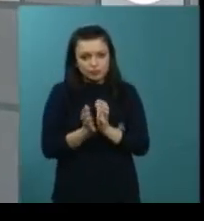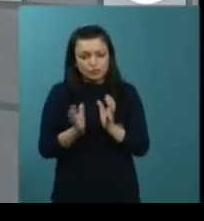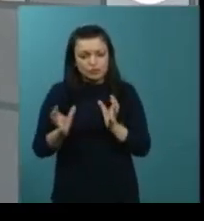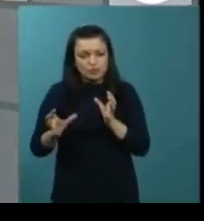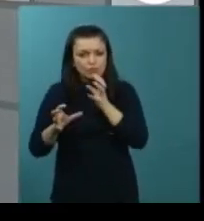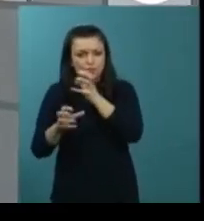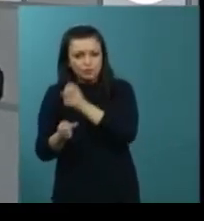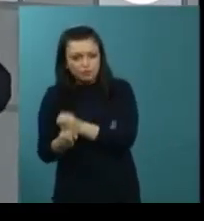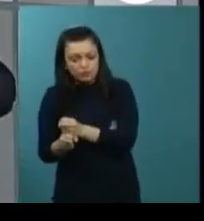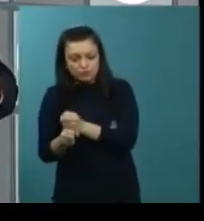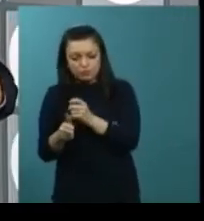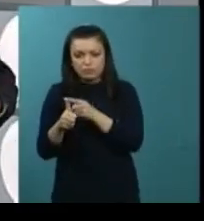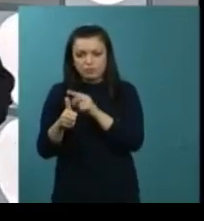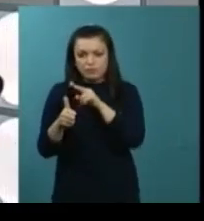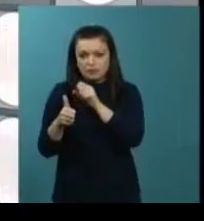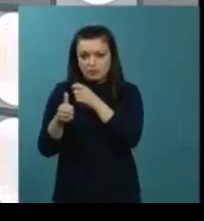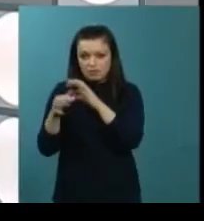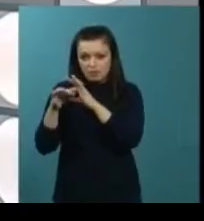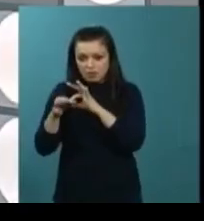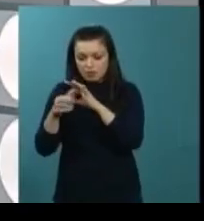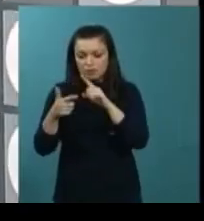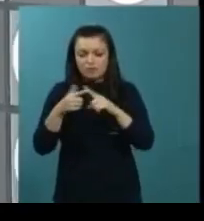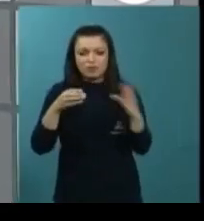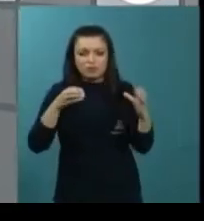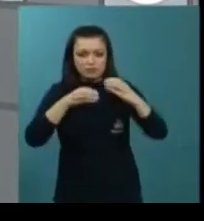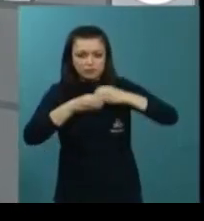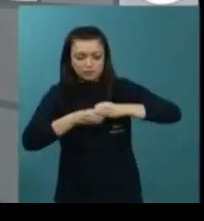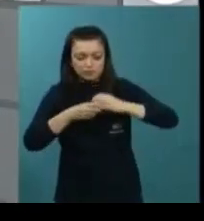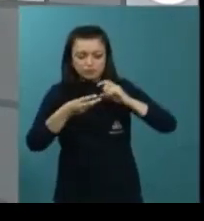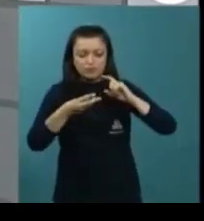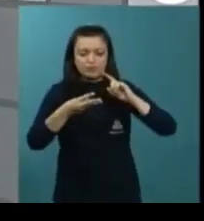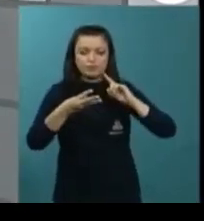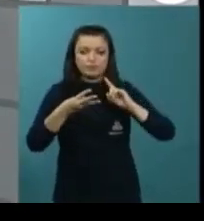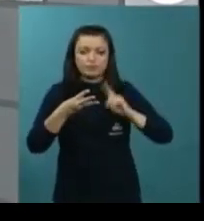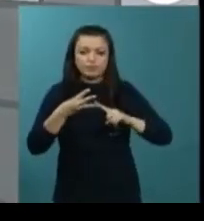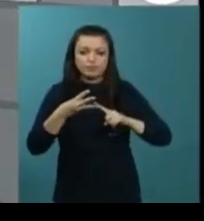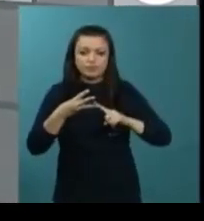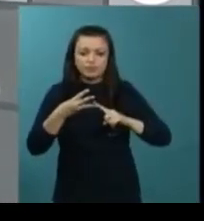conjuntos: união, interseção,